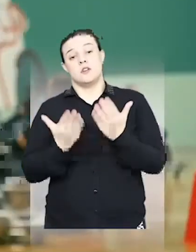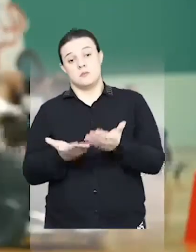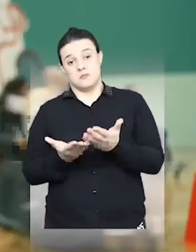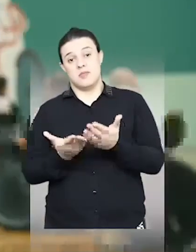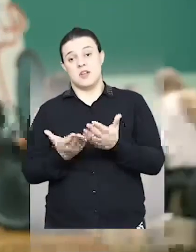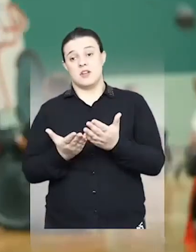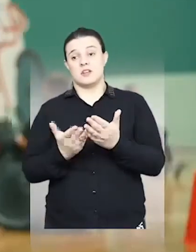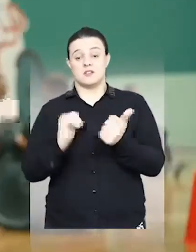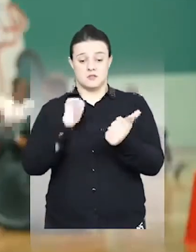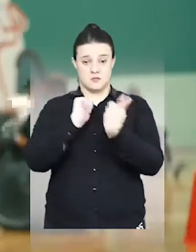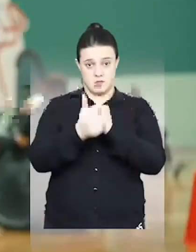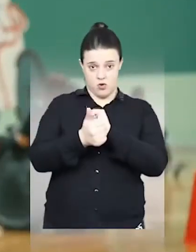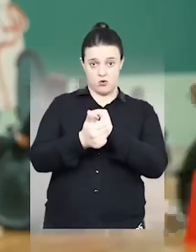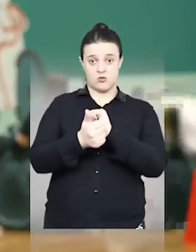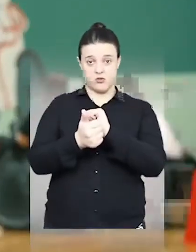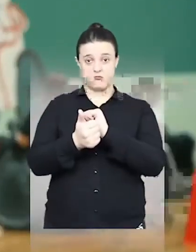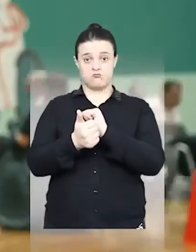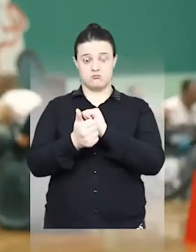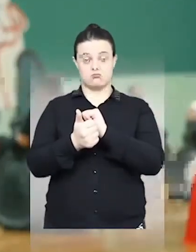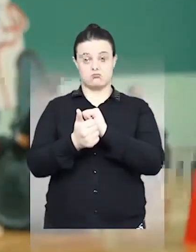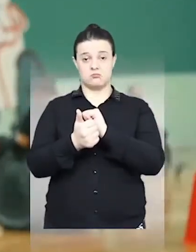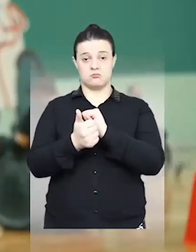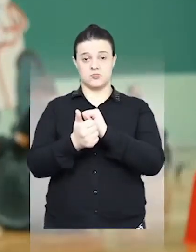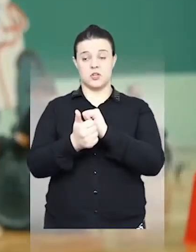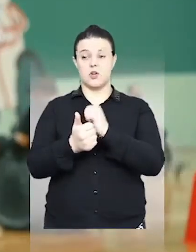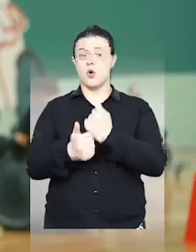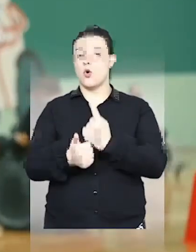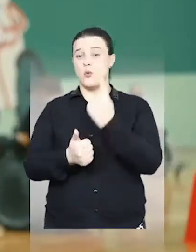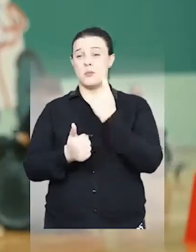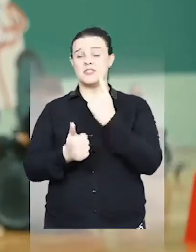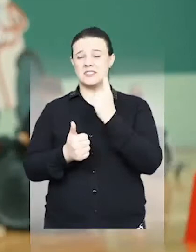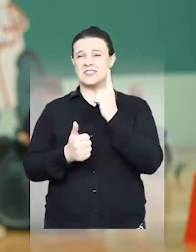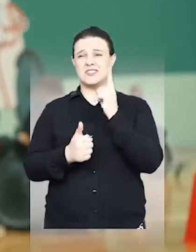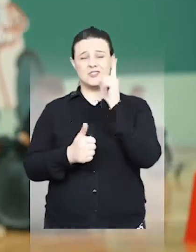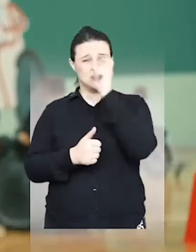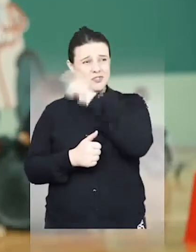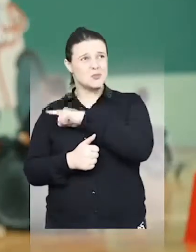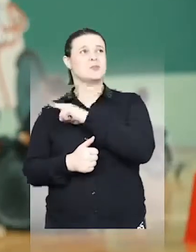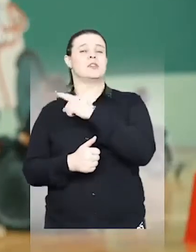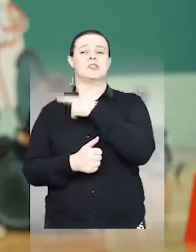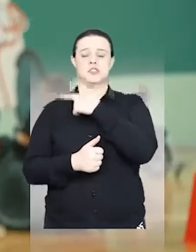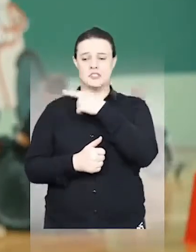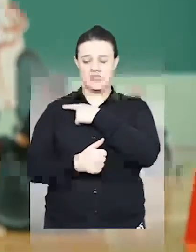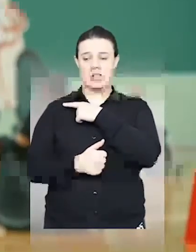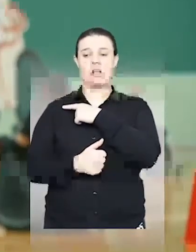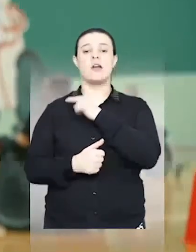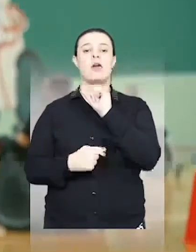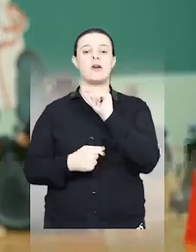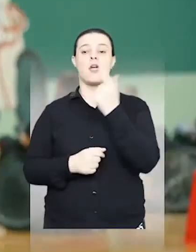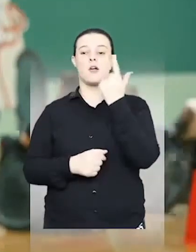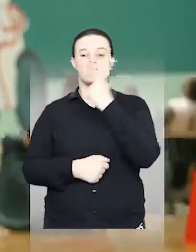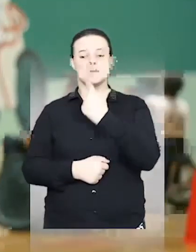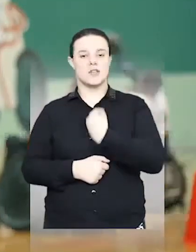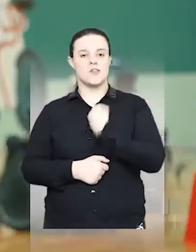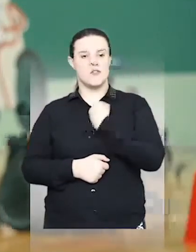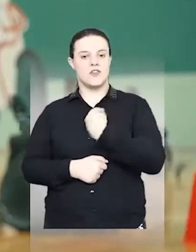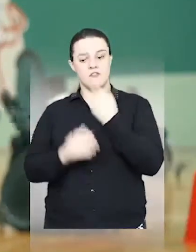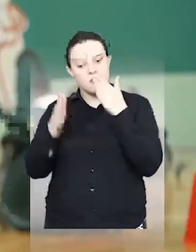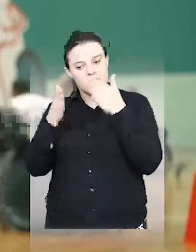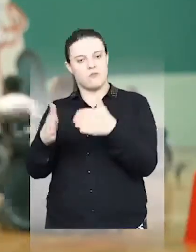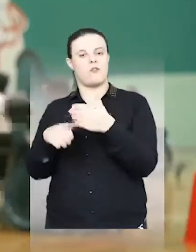Bem, na questão de esporte, Lucas. uma das maiores dificuldades é viver de